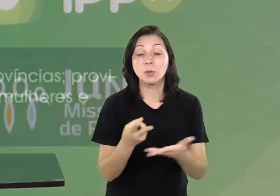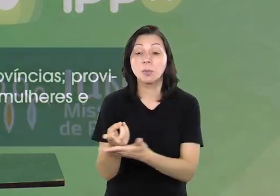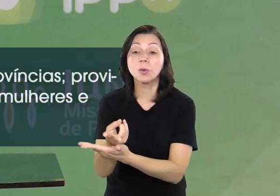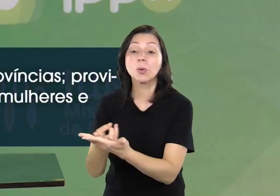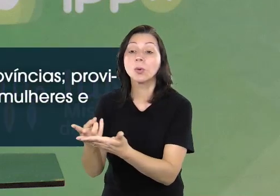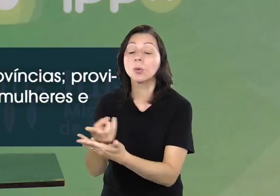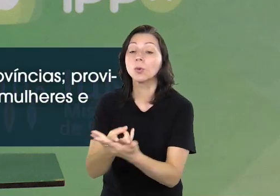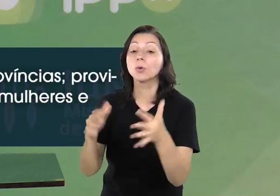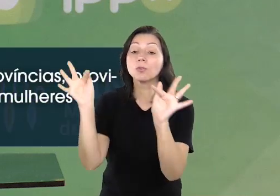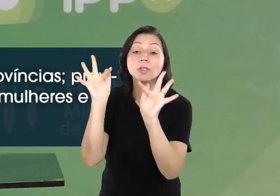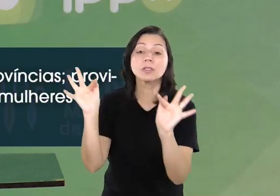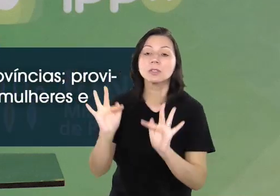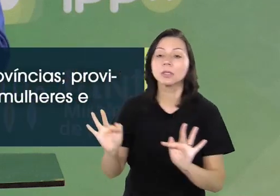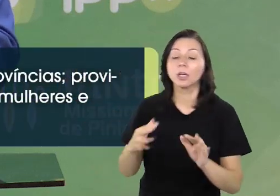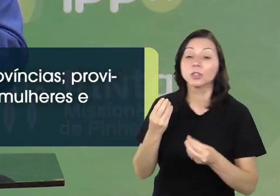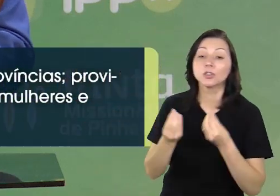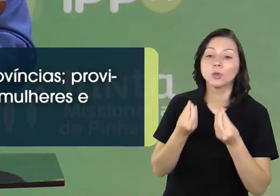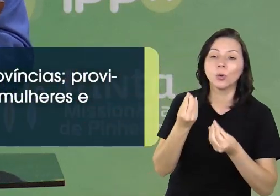8